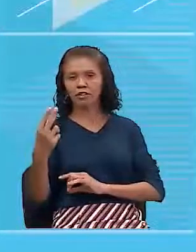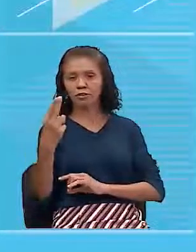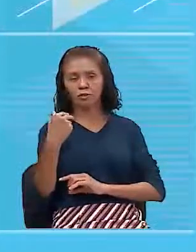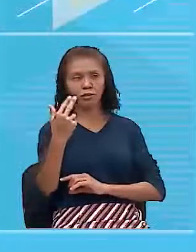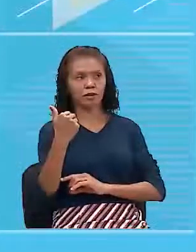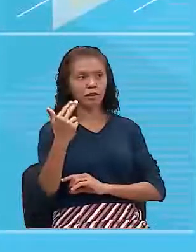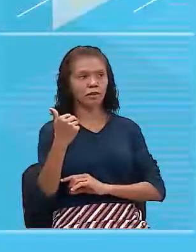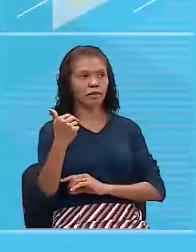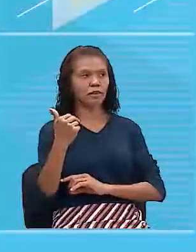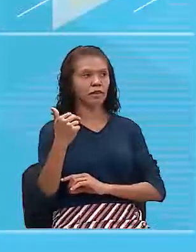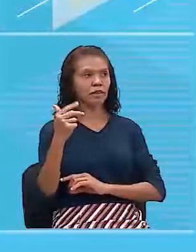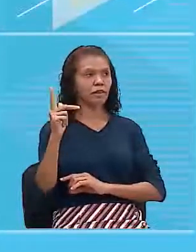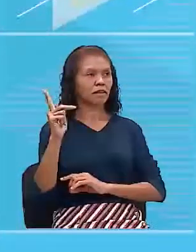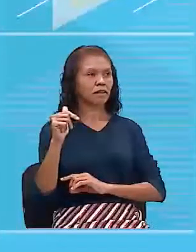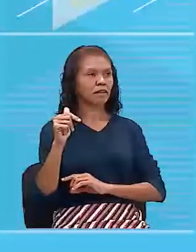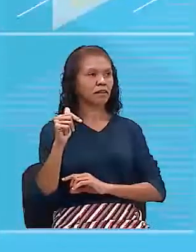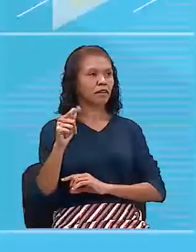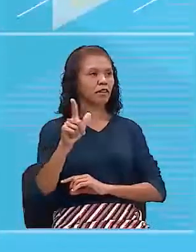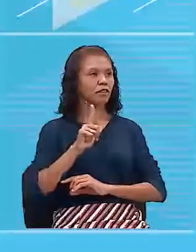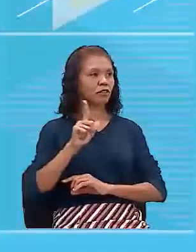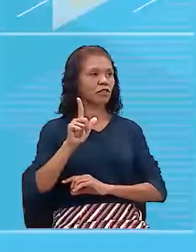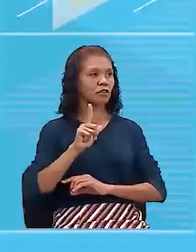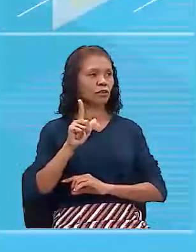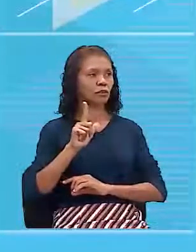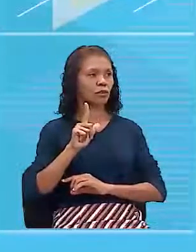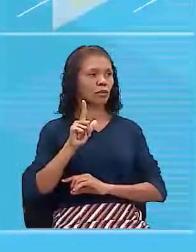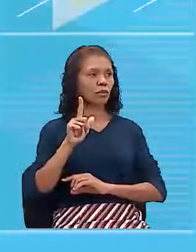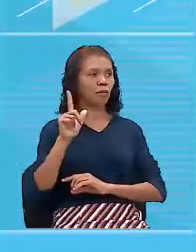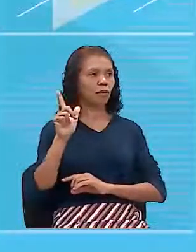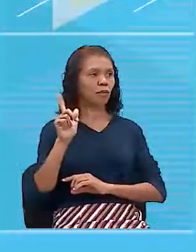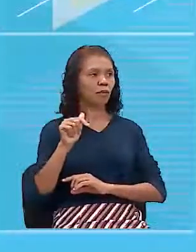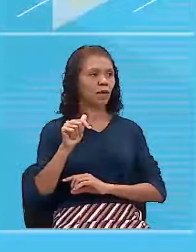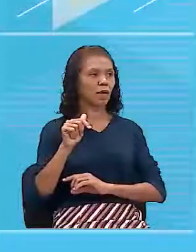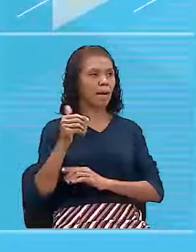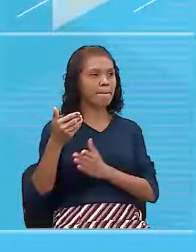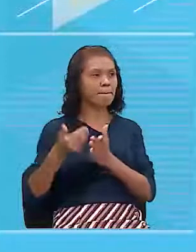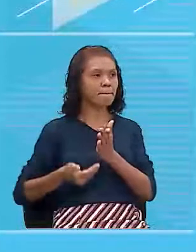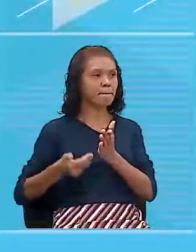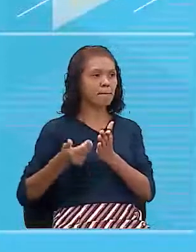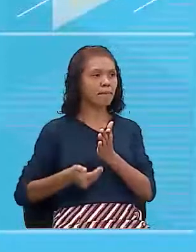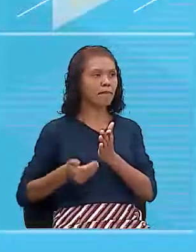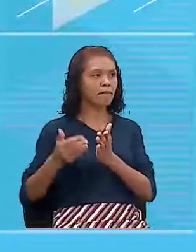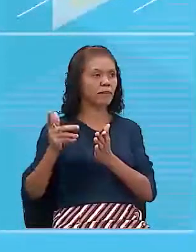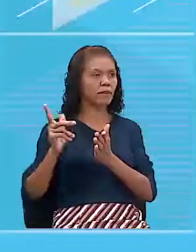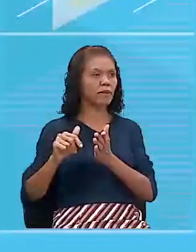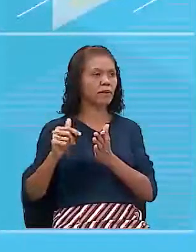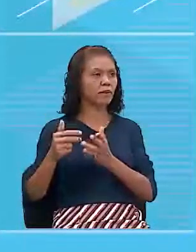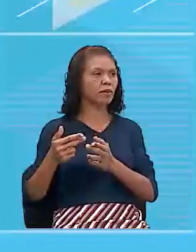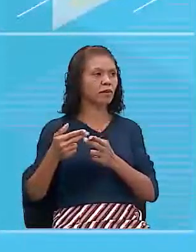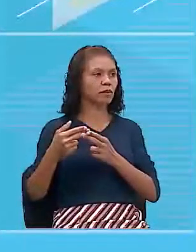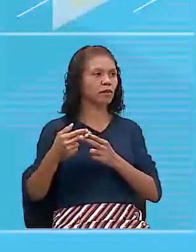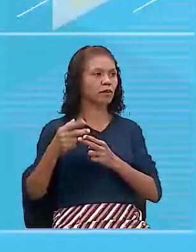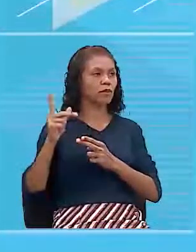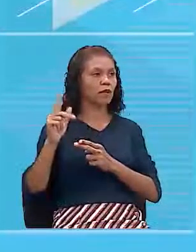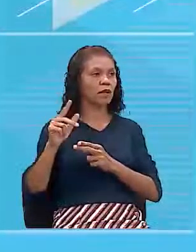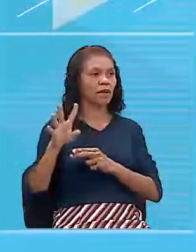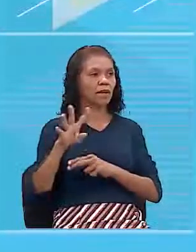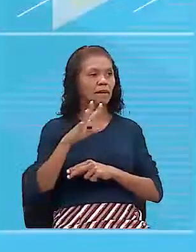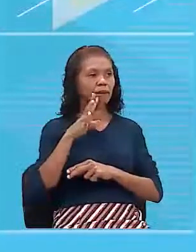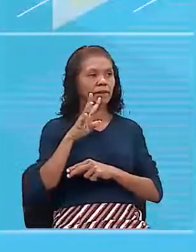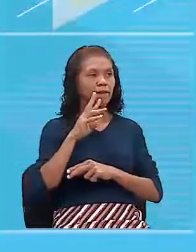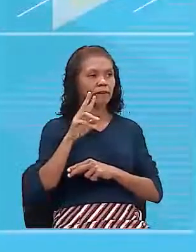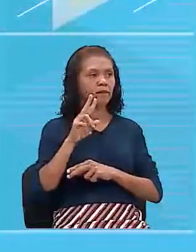sua queima que é conhecida como valor calórico acho que isso Ficou claro né gente bom então